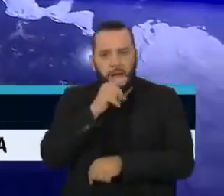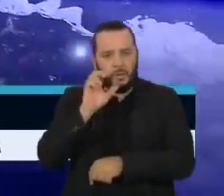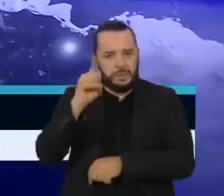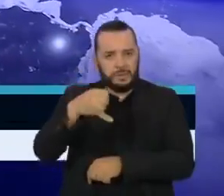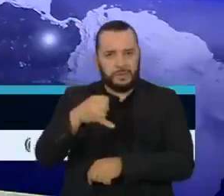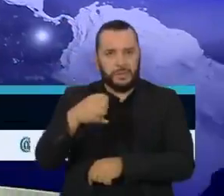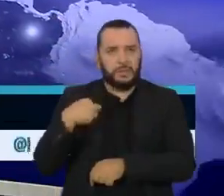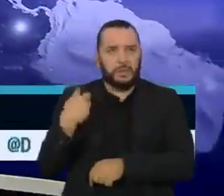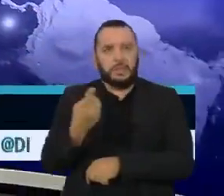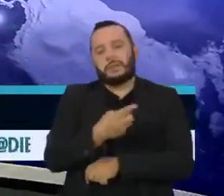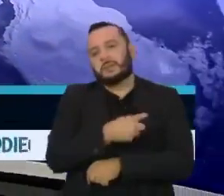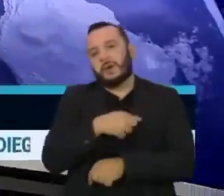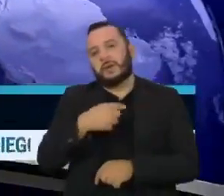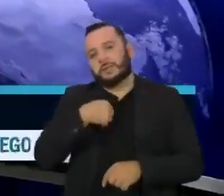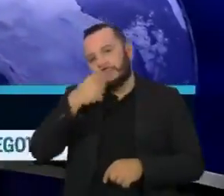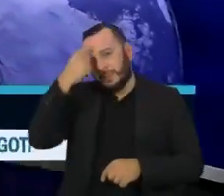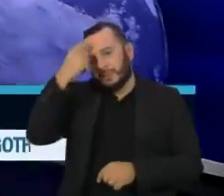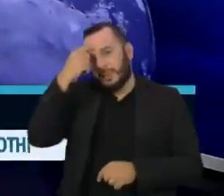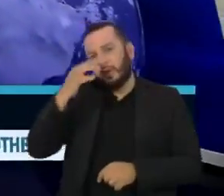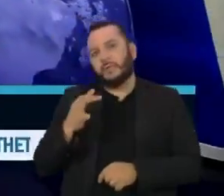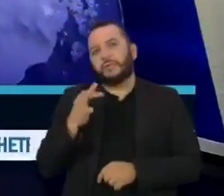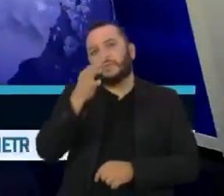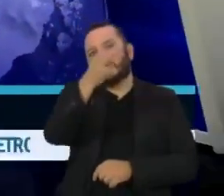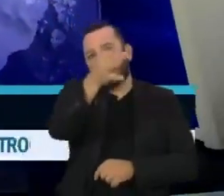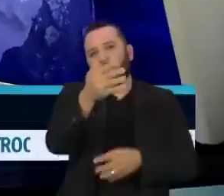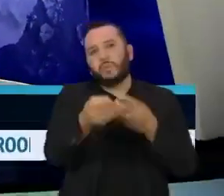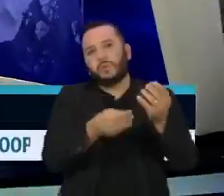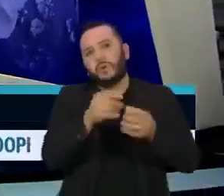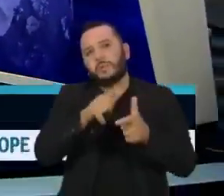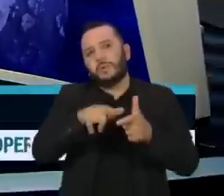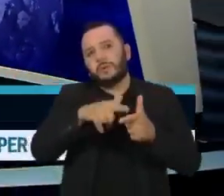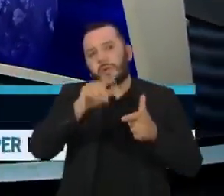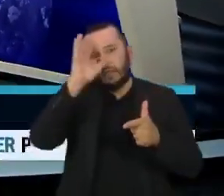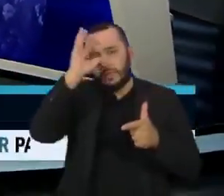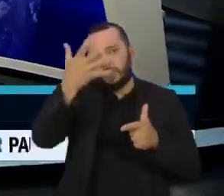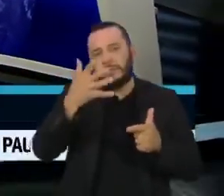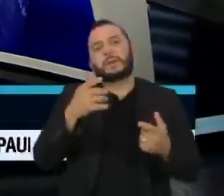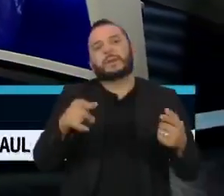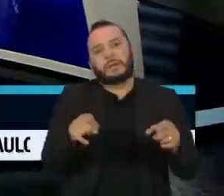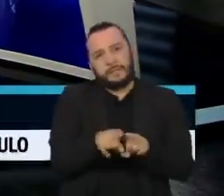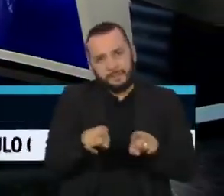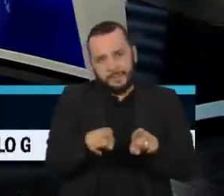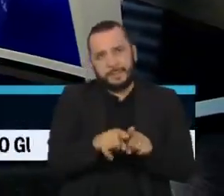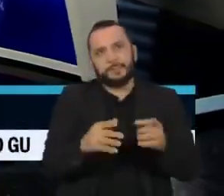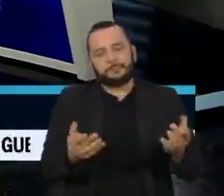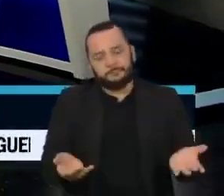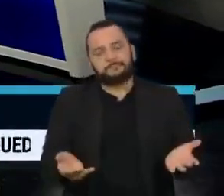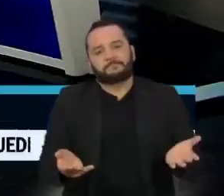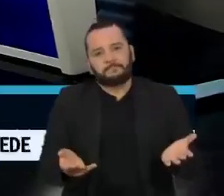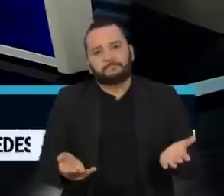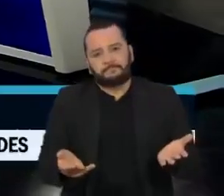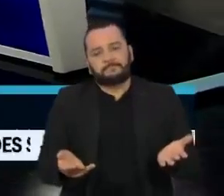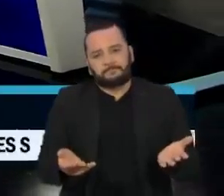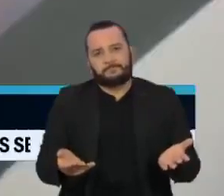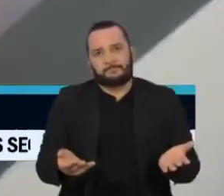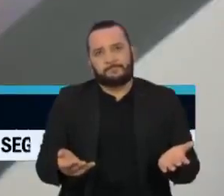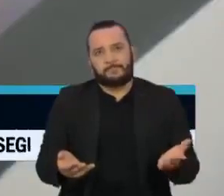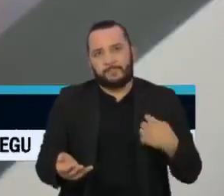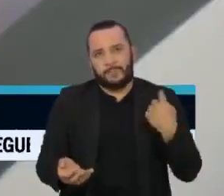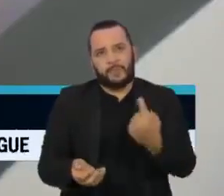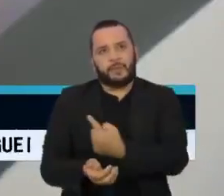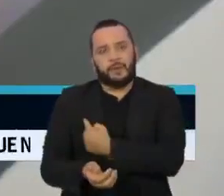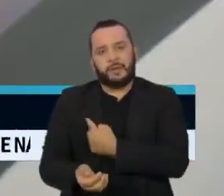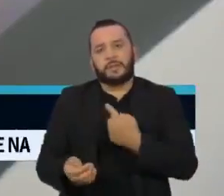médio e longo prazo também. A gente tem que resolver os problemas imediatos, mas olhar para o médio e longo prazo, olhar